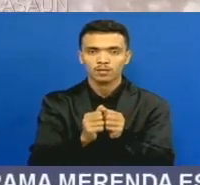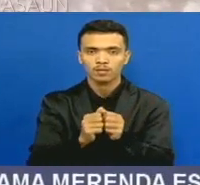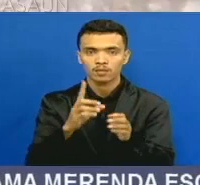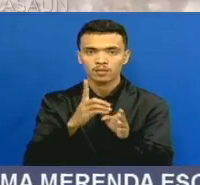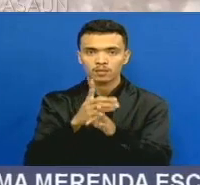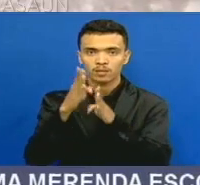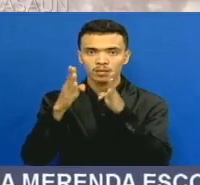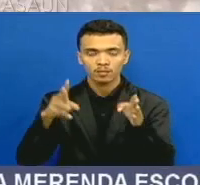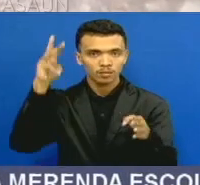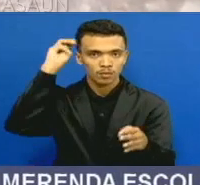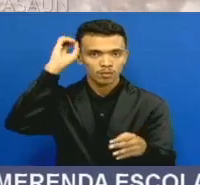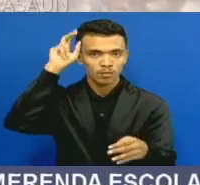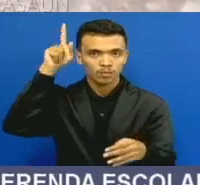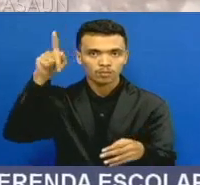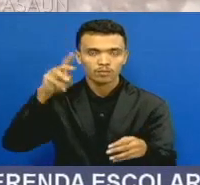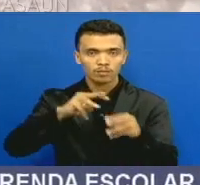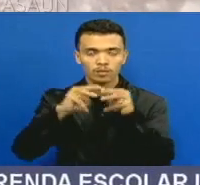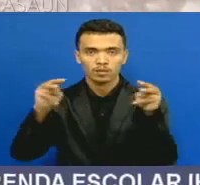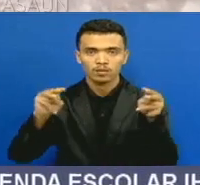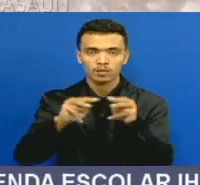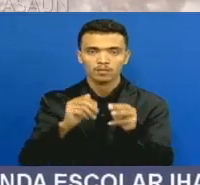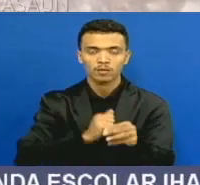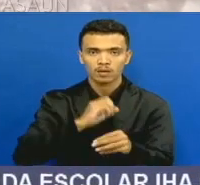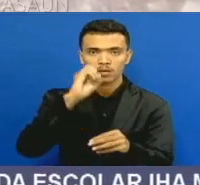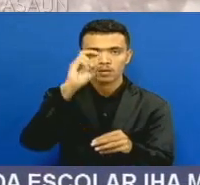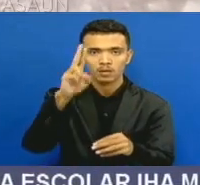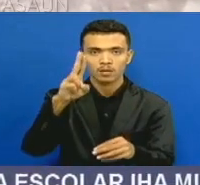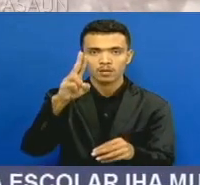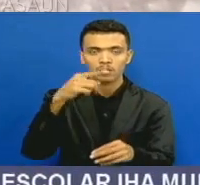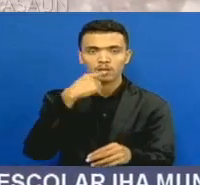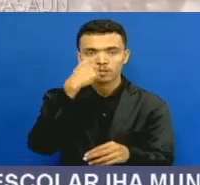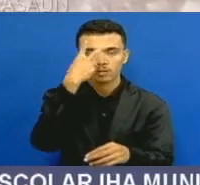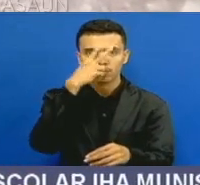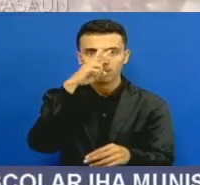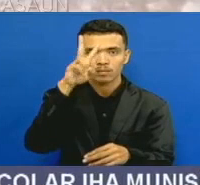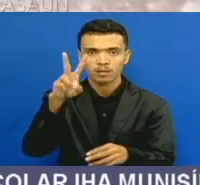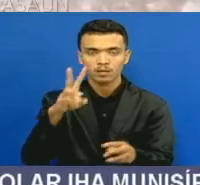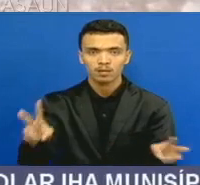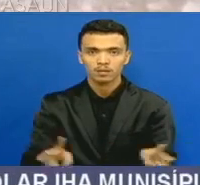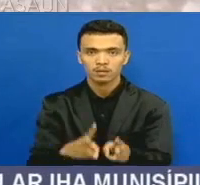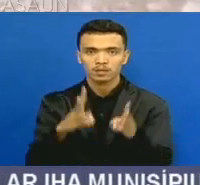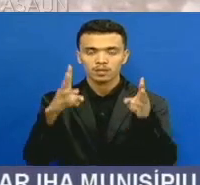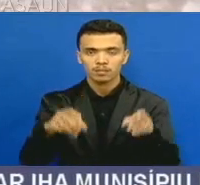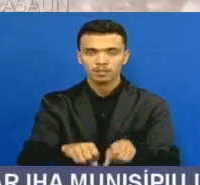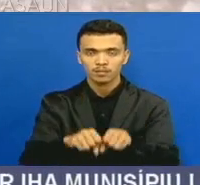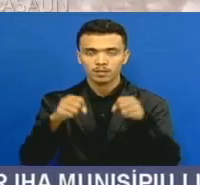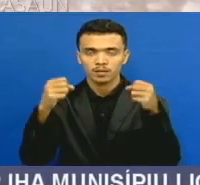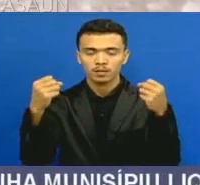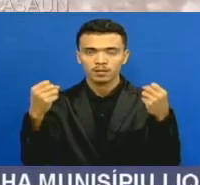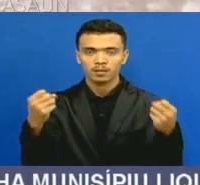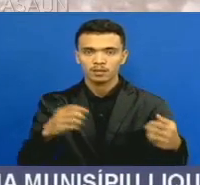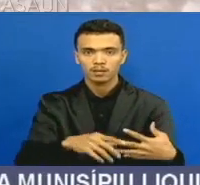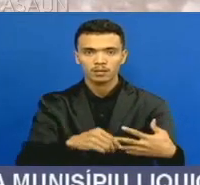diretor obras públicas municipal de Minha até belharé estrada seguida Cotonil e